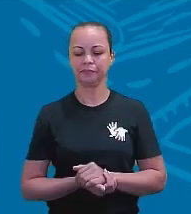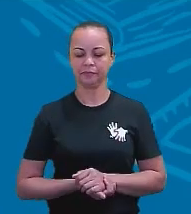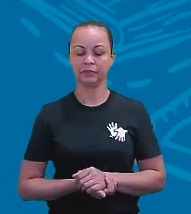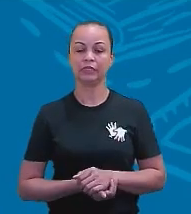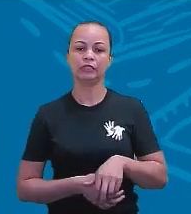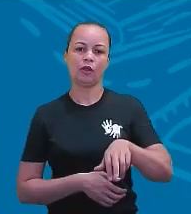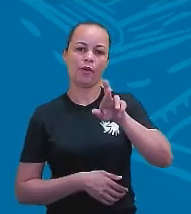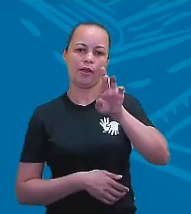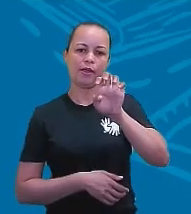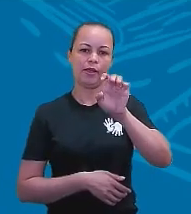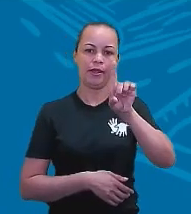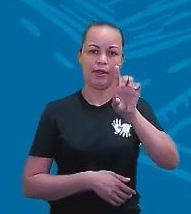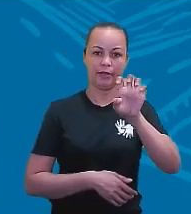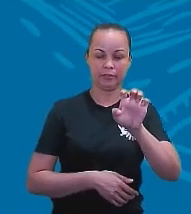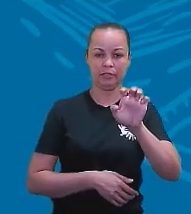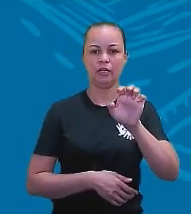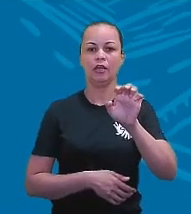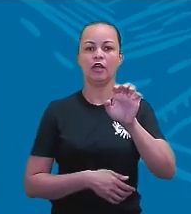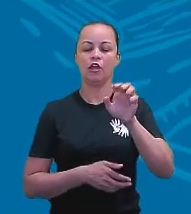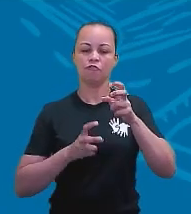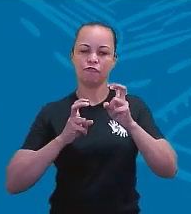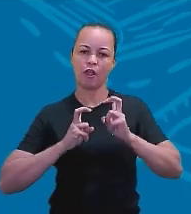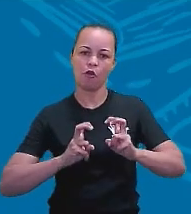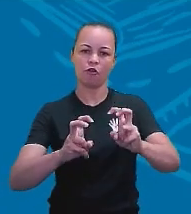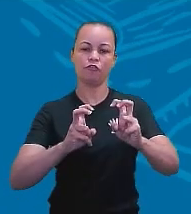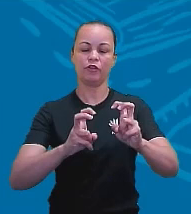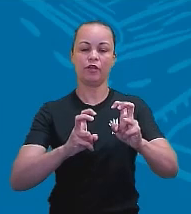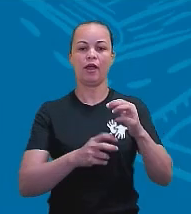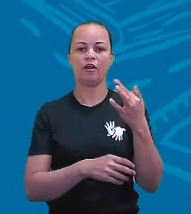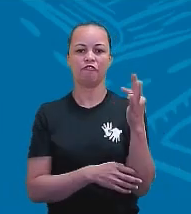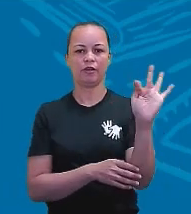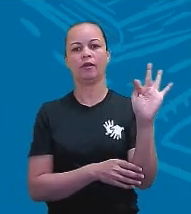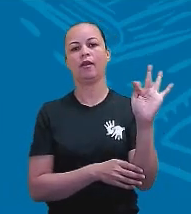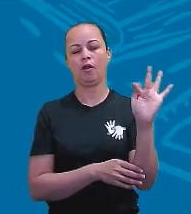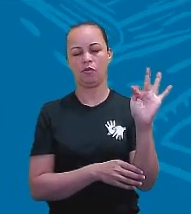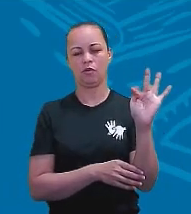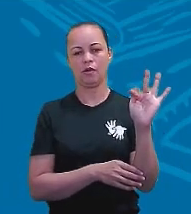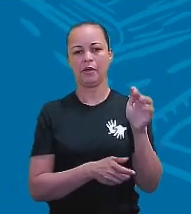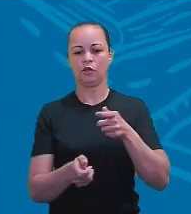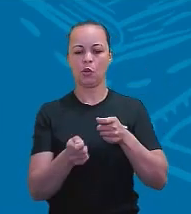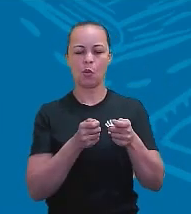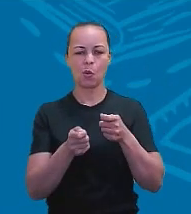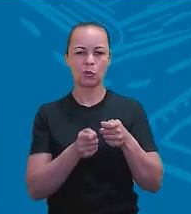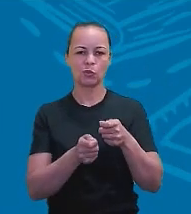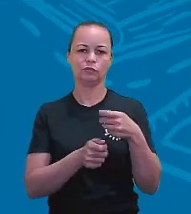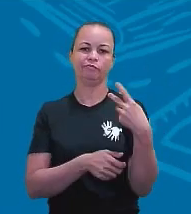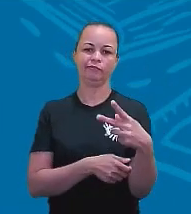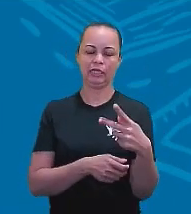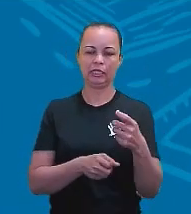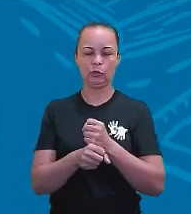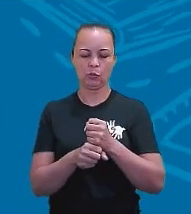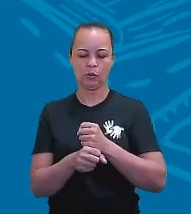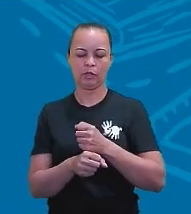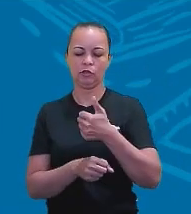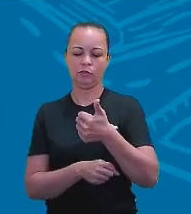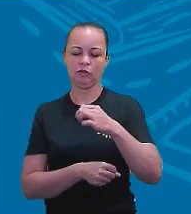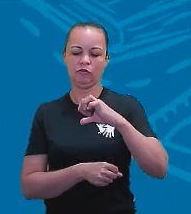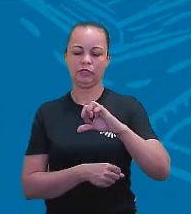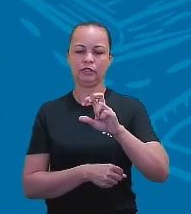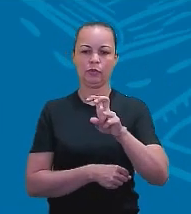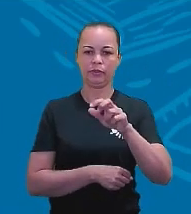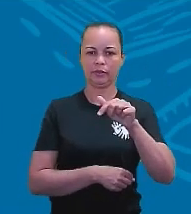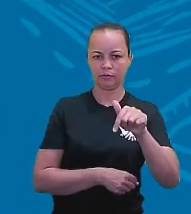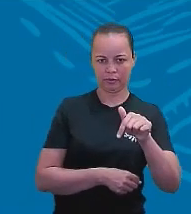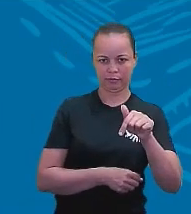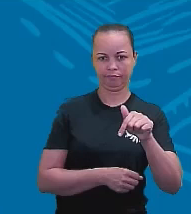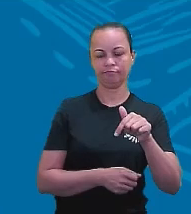a Rede Ferroviária Federal. Então, passou a controlar aí a partir de 1957. Então, a